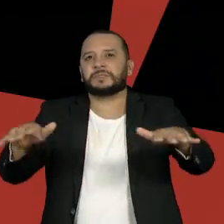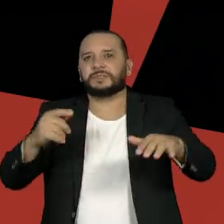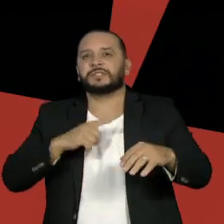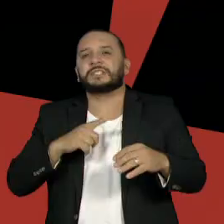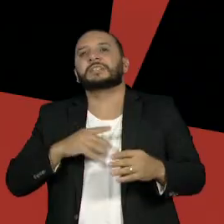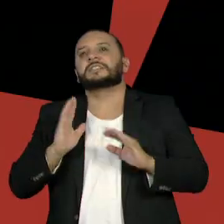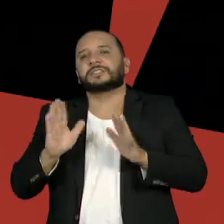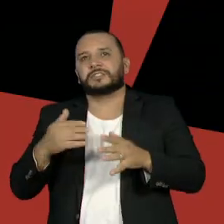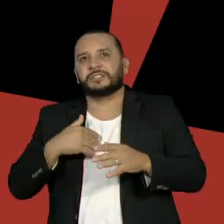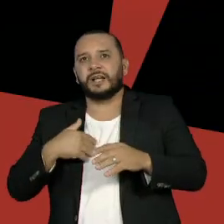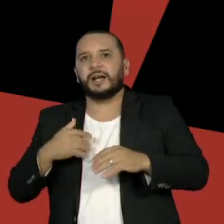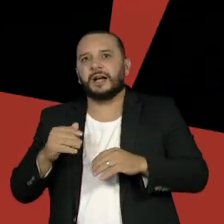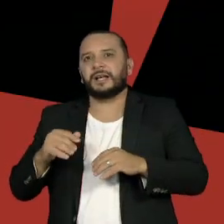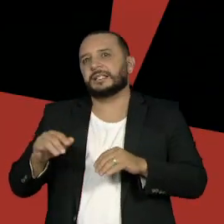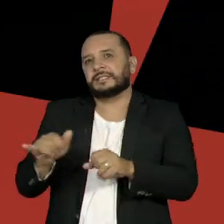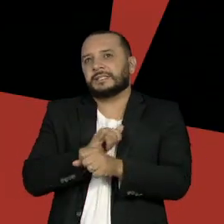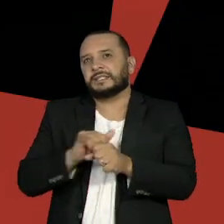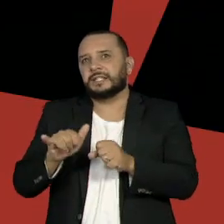e